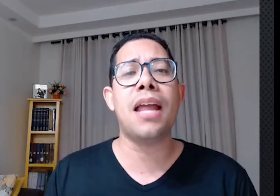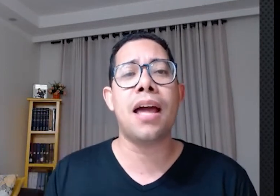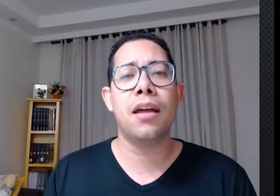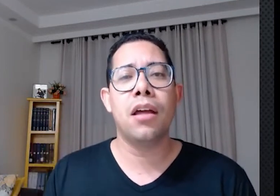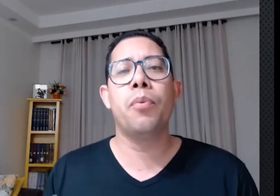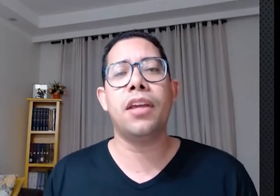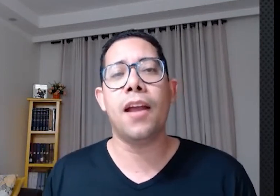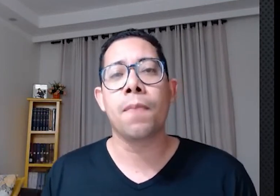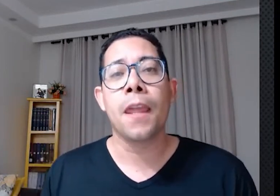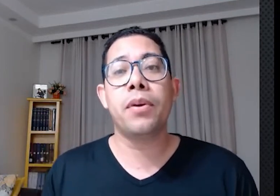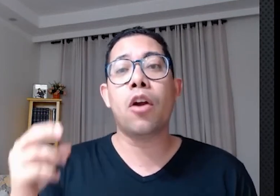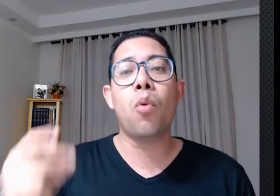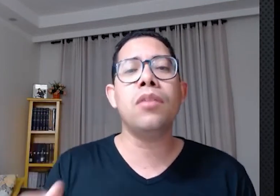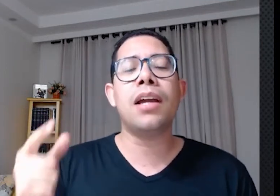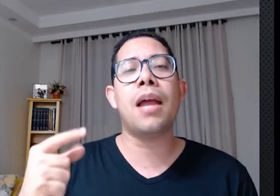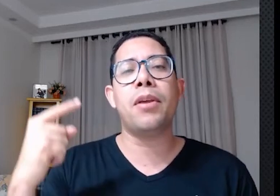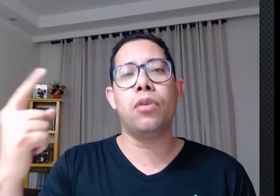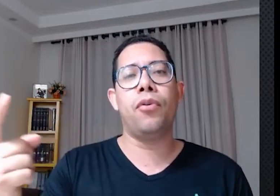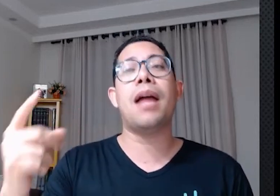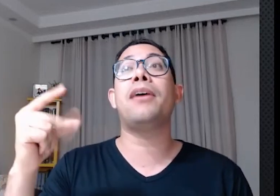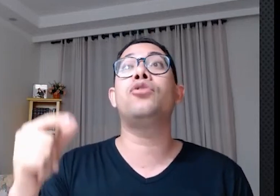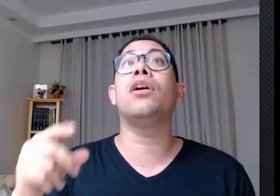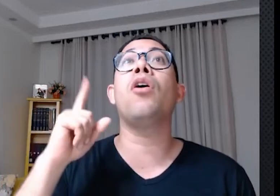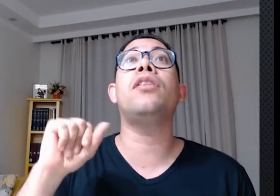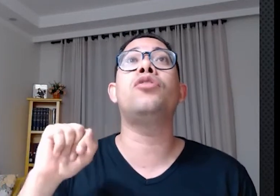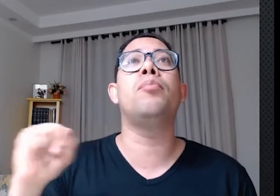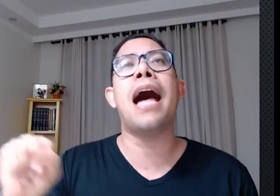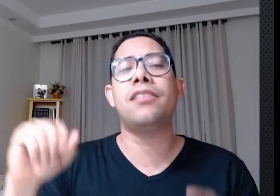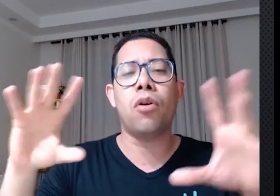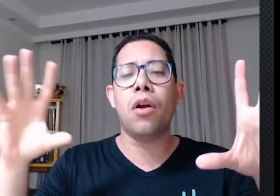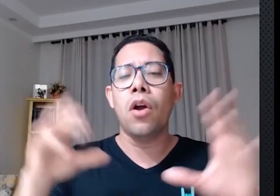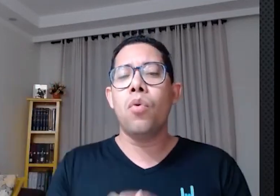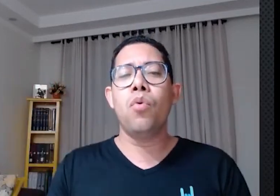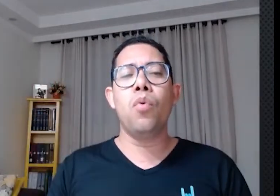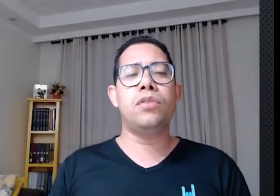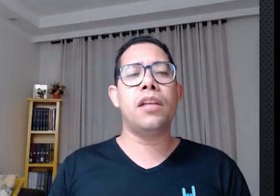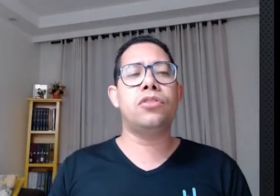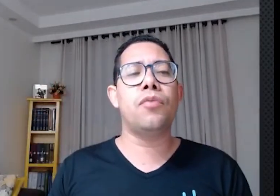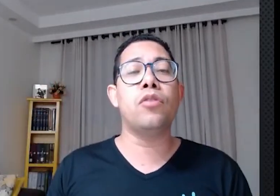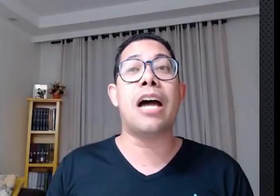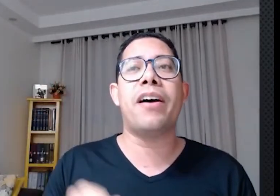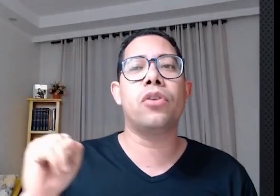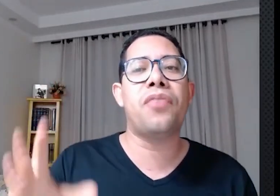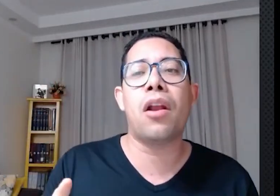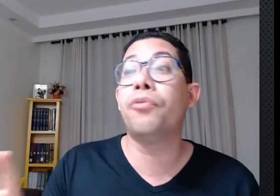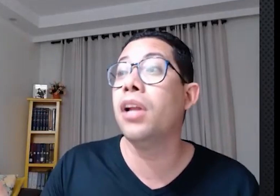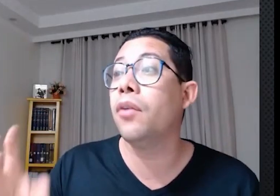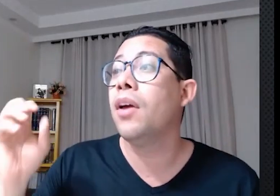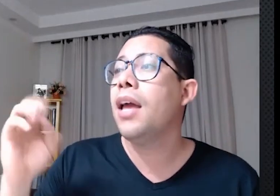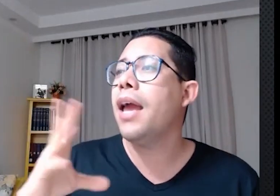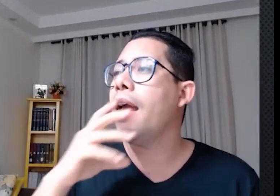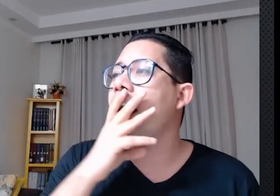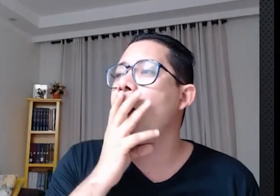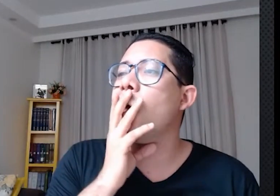para ir lá. Por quê? Porque quando aquela pessoa foi lá, pastor, qual que é o texto base? Qual que é o texto que o senhor vai usar? O pastor fala, ó,